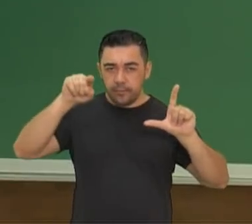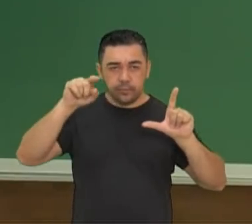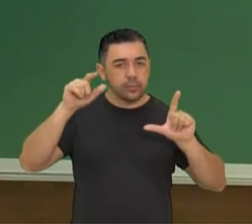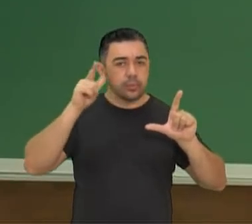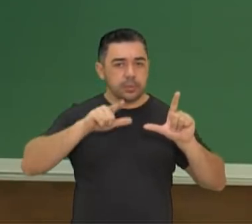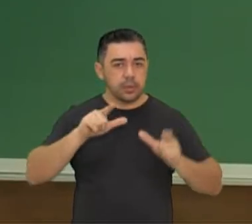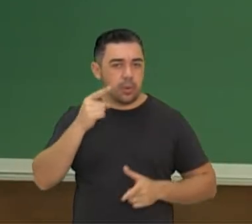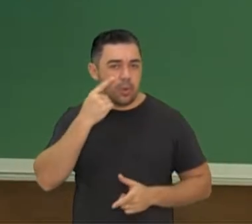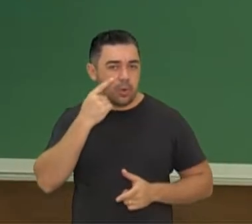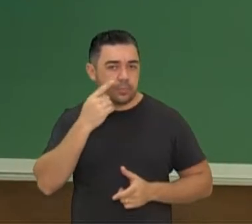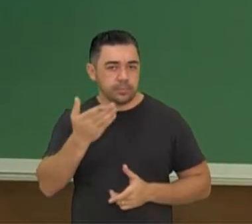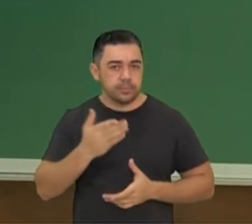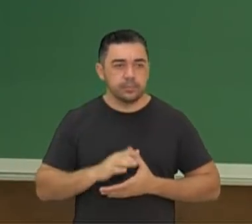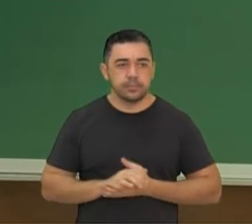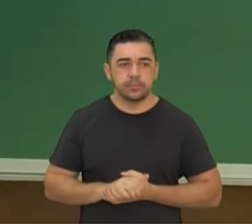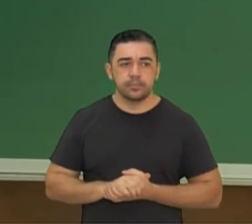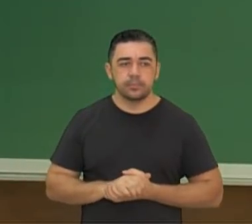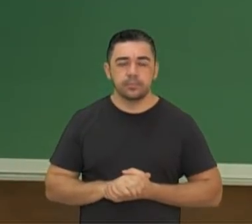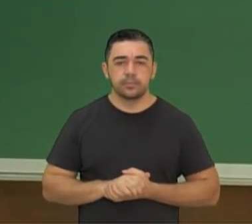tranquilo.